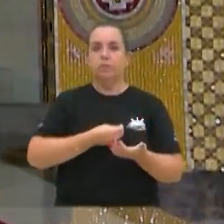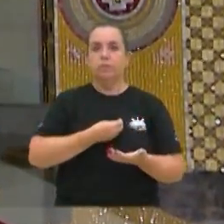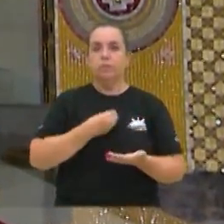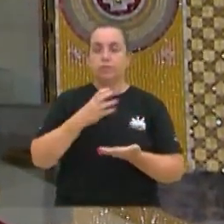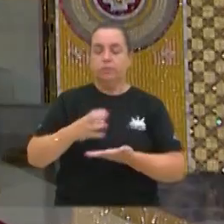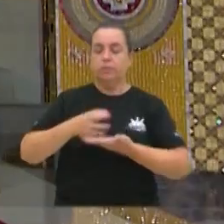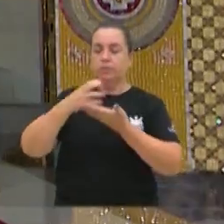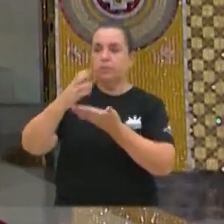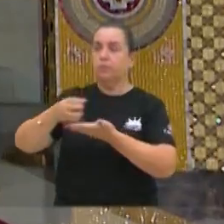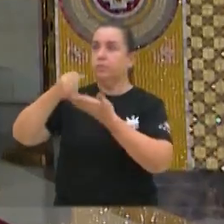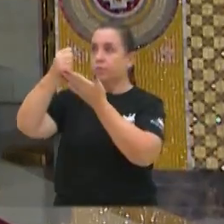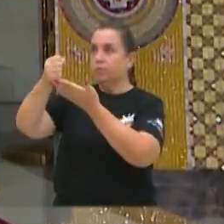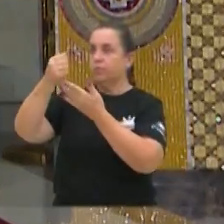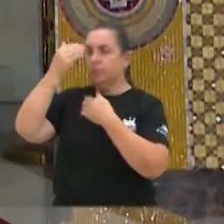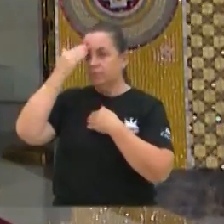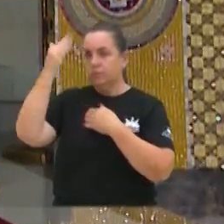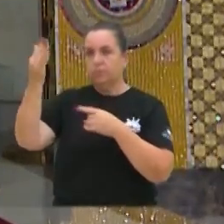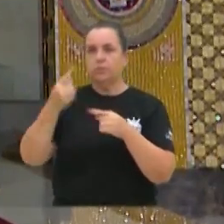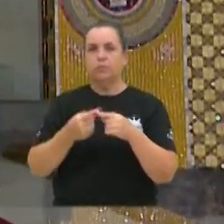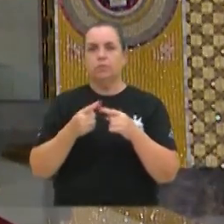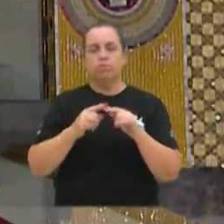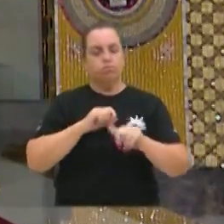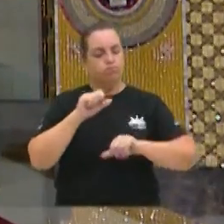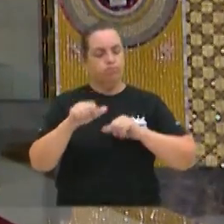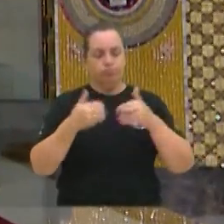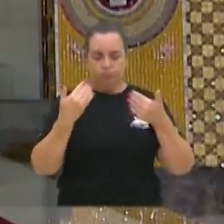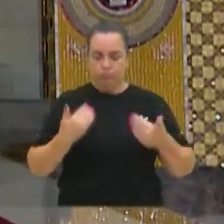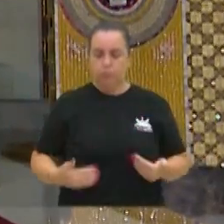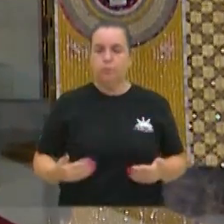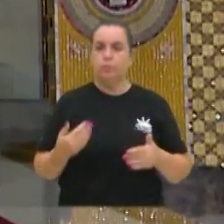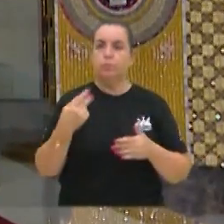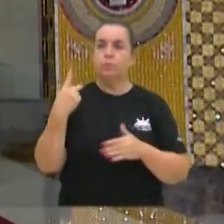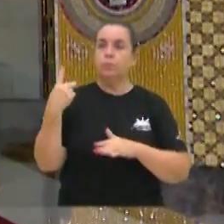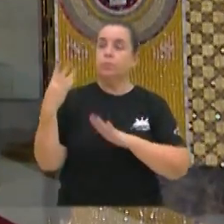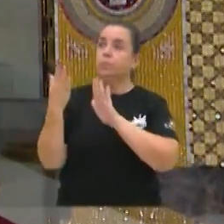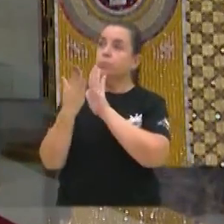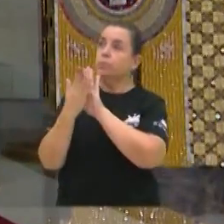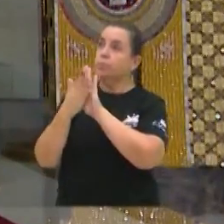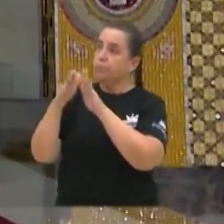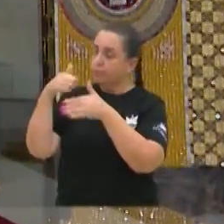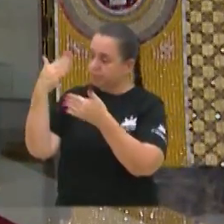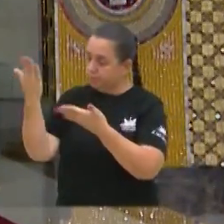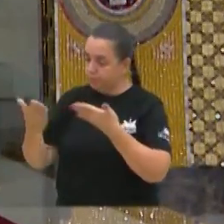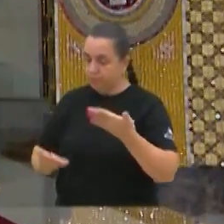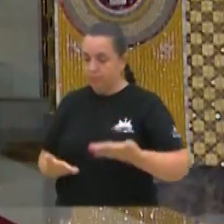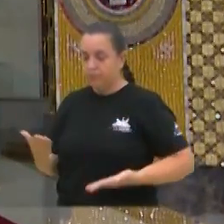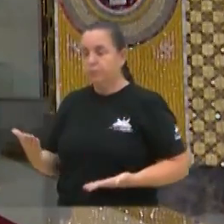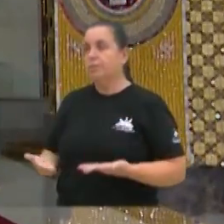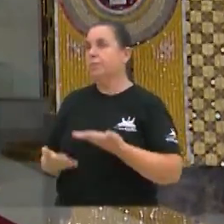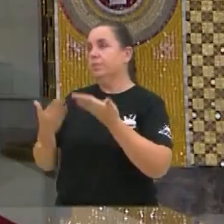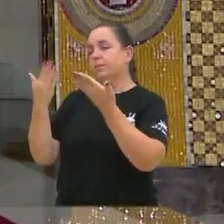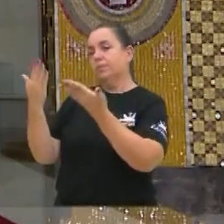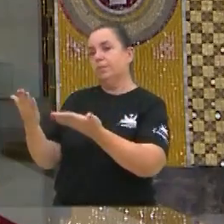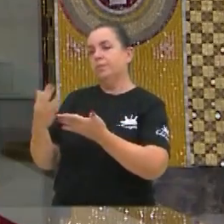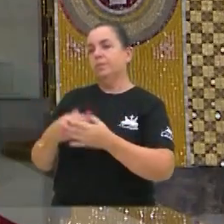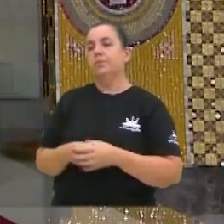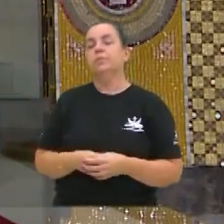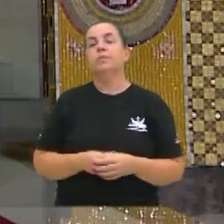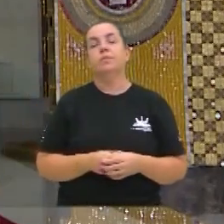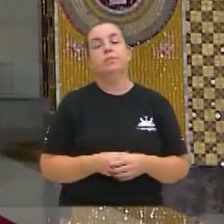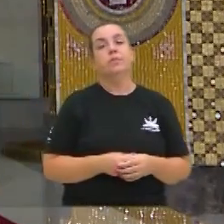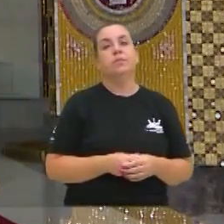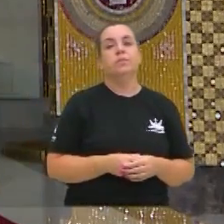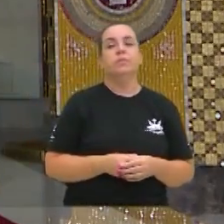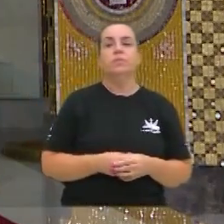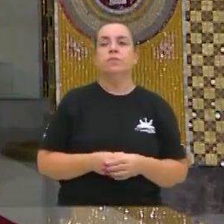Pai, o pão da vida, o cálice da salvação, e vos agradecemos porque nos tornastes dignos de estar aqui na vossa presença